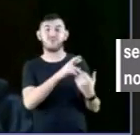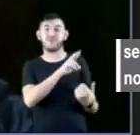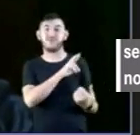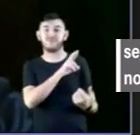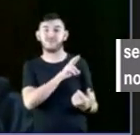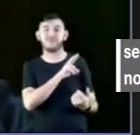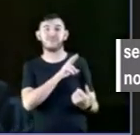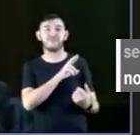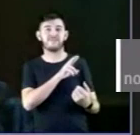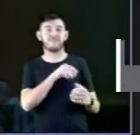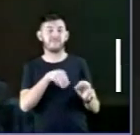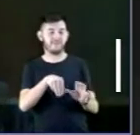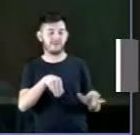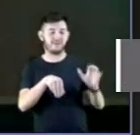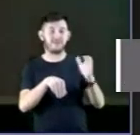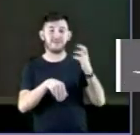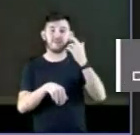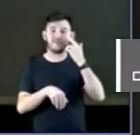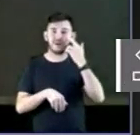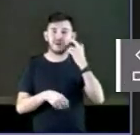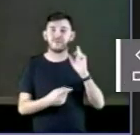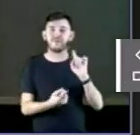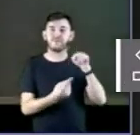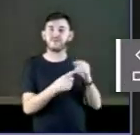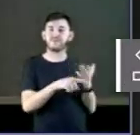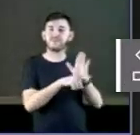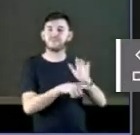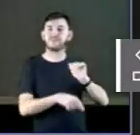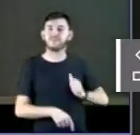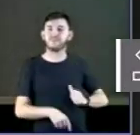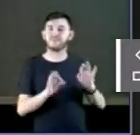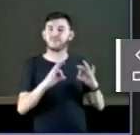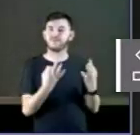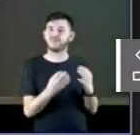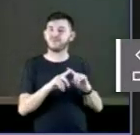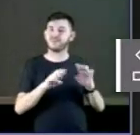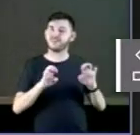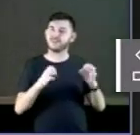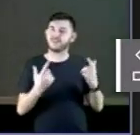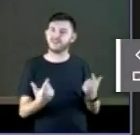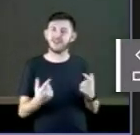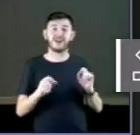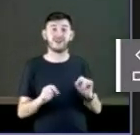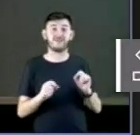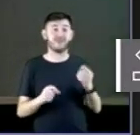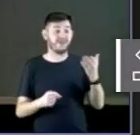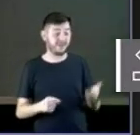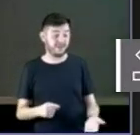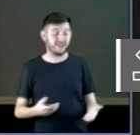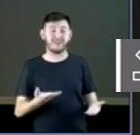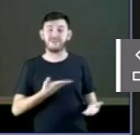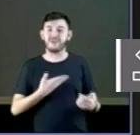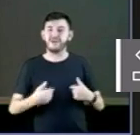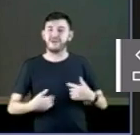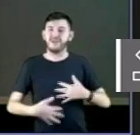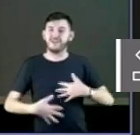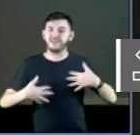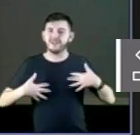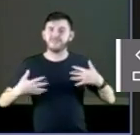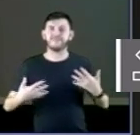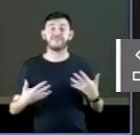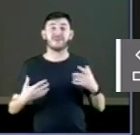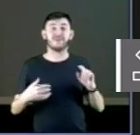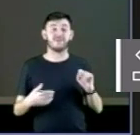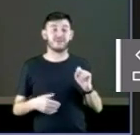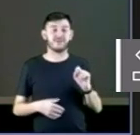seja cara os ministros a contribuição dada pelo nosso Nobre colega para a consumação da proposta Legislativa